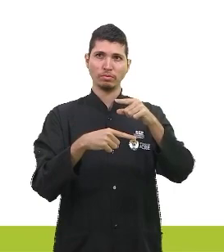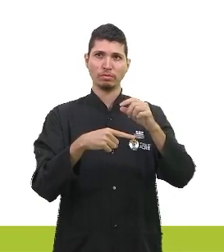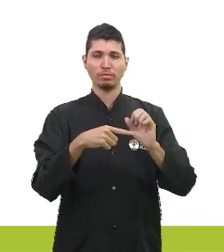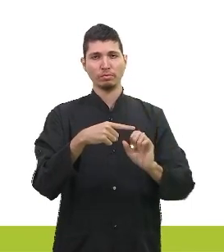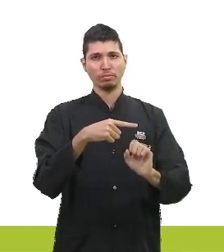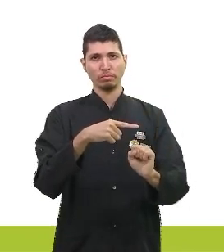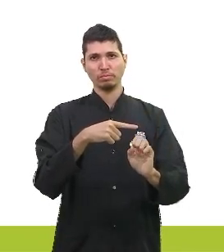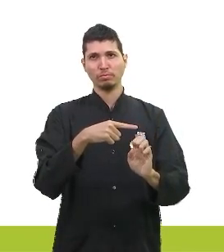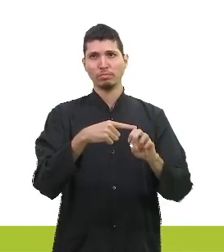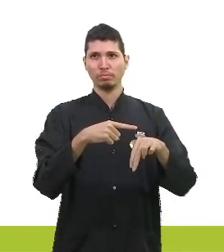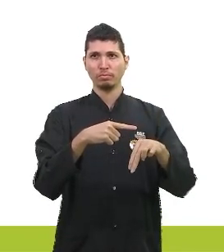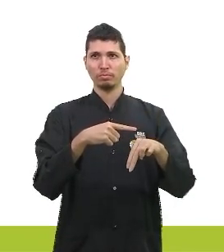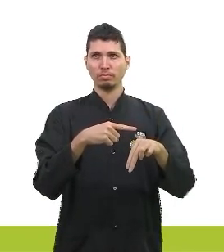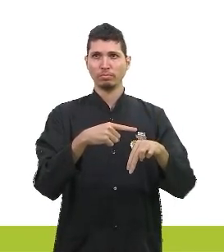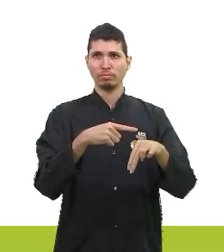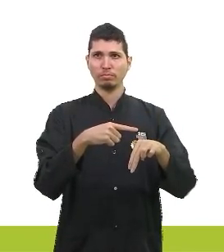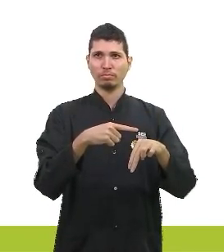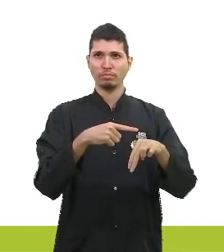θ.